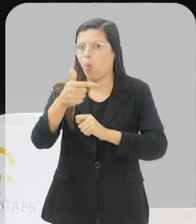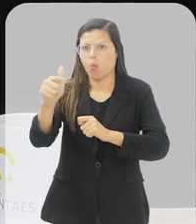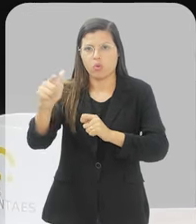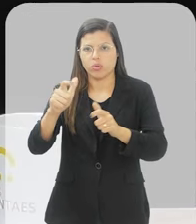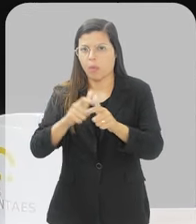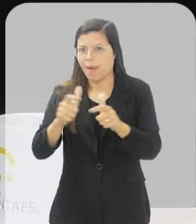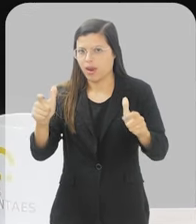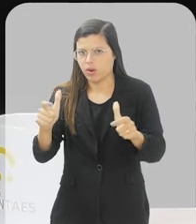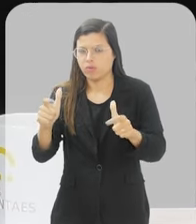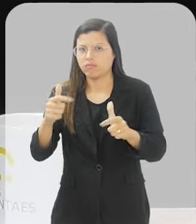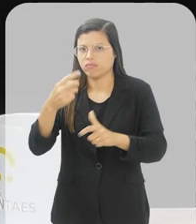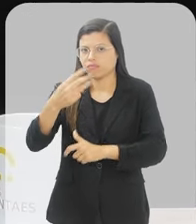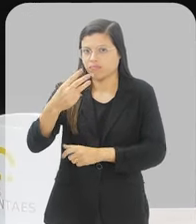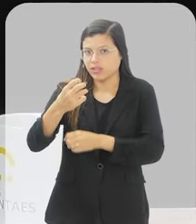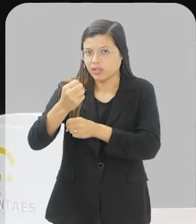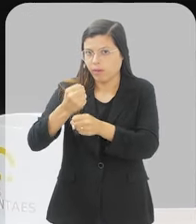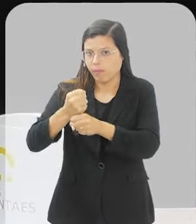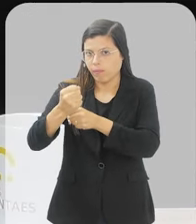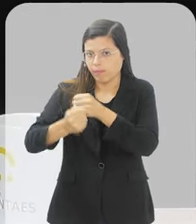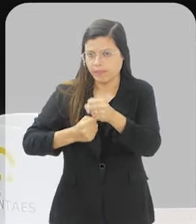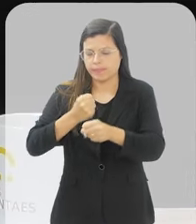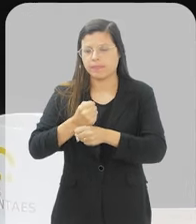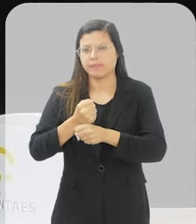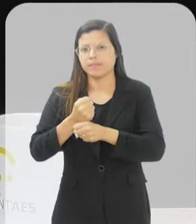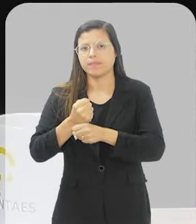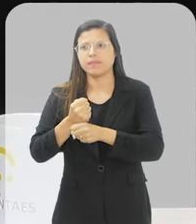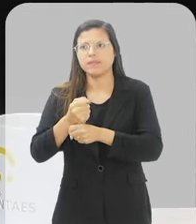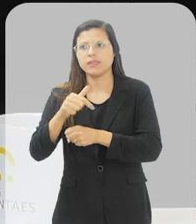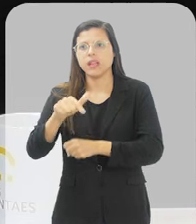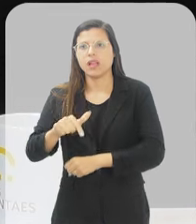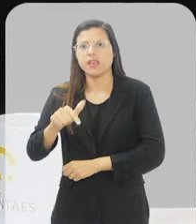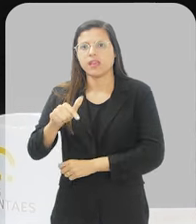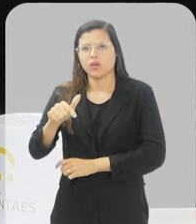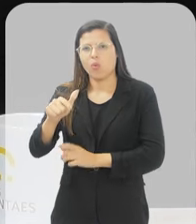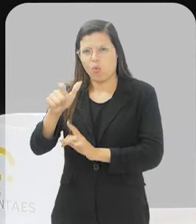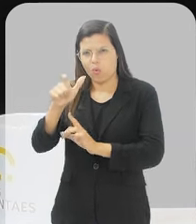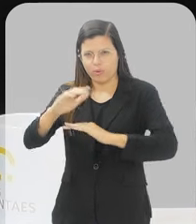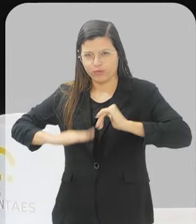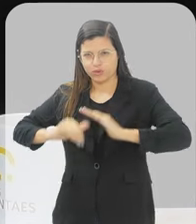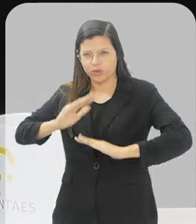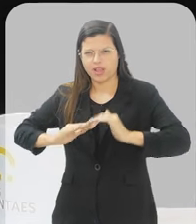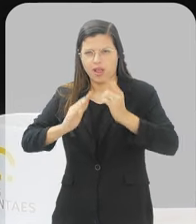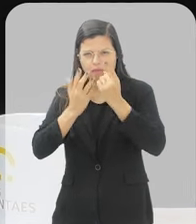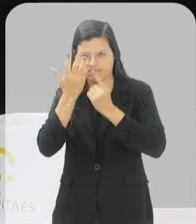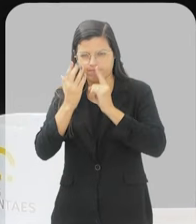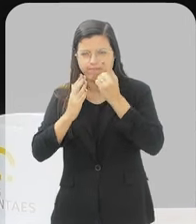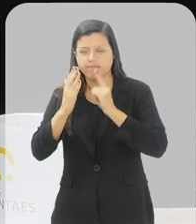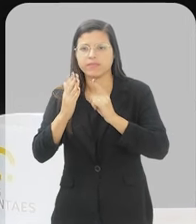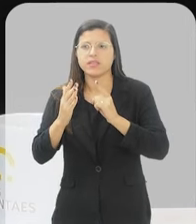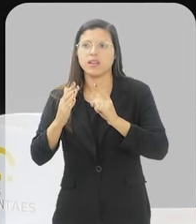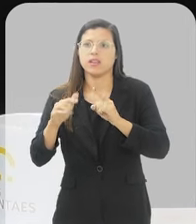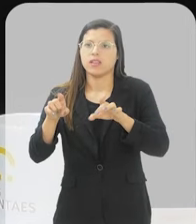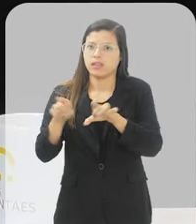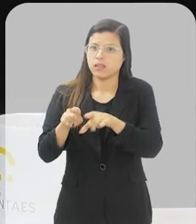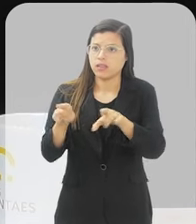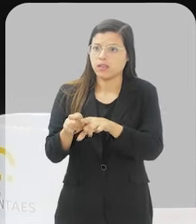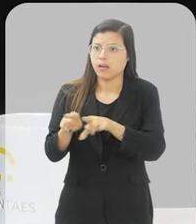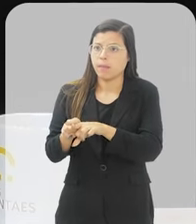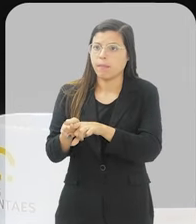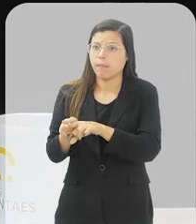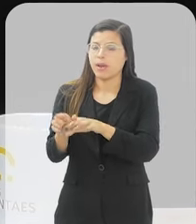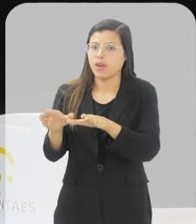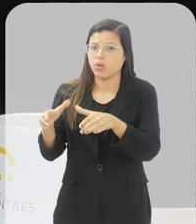maior. Uhum. No terceiro ano. Aí o carnavalesco da escola, ele era também carnavalesco